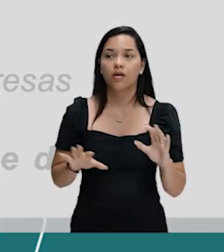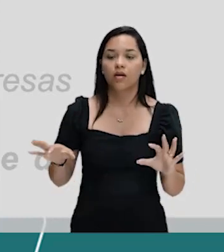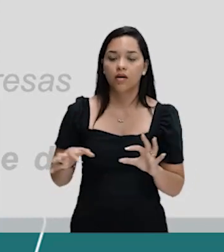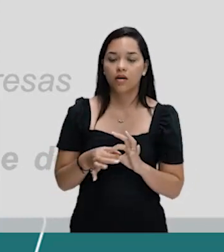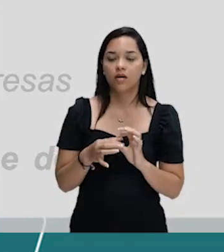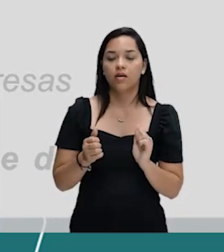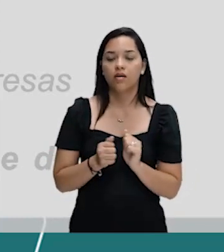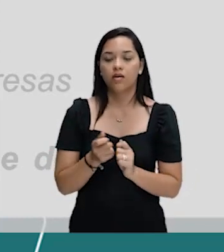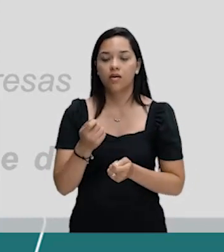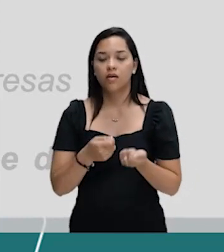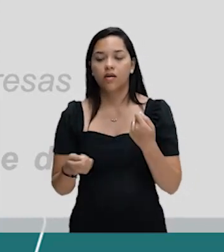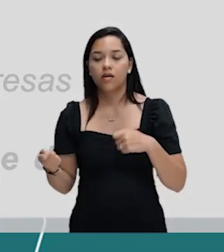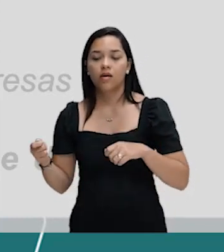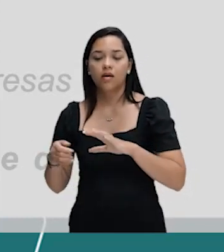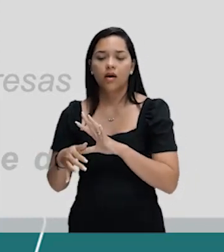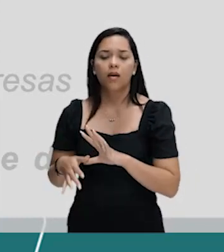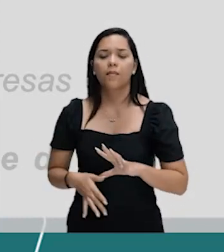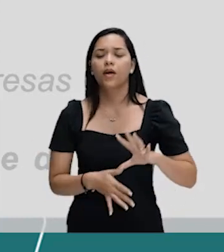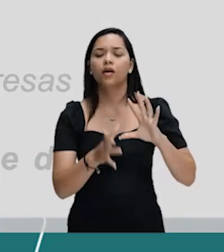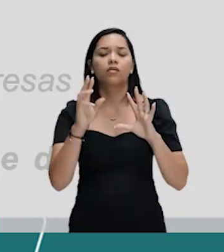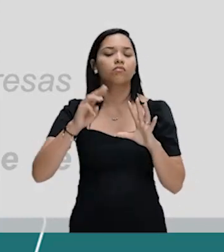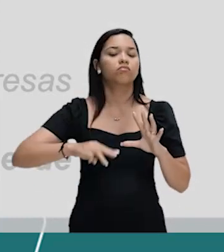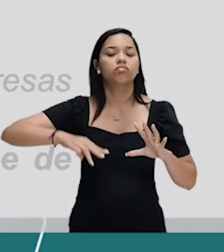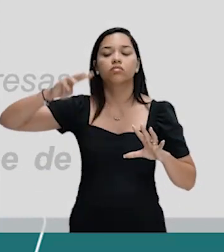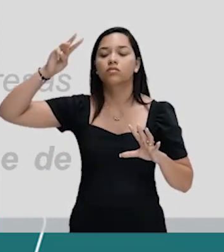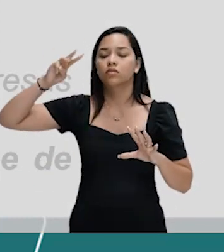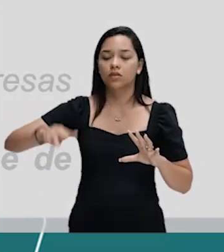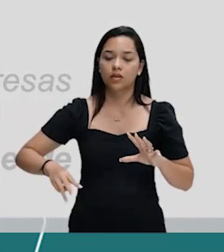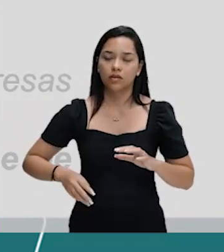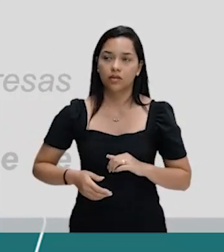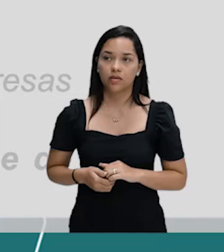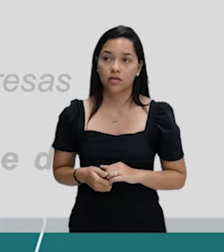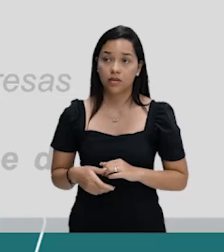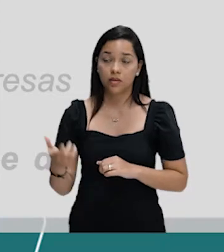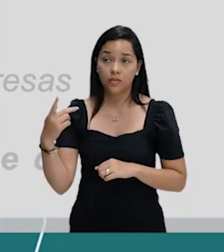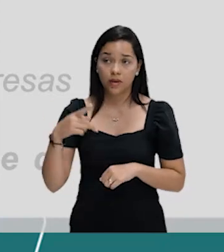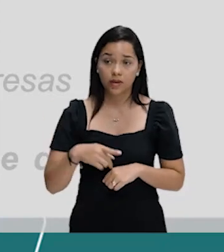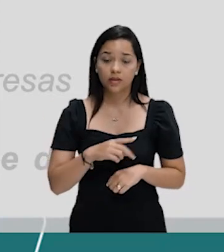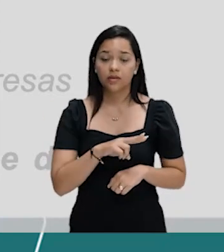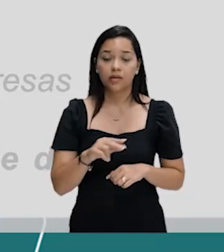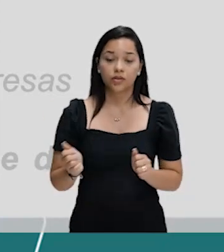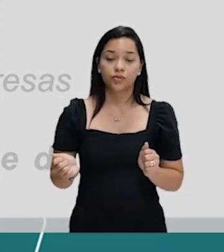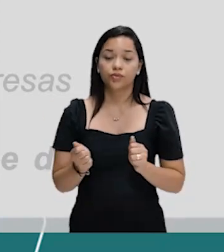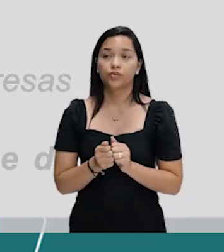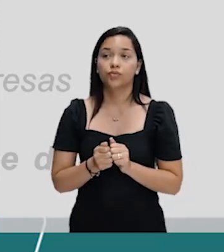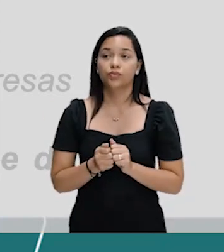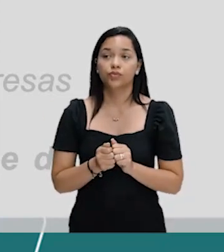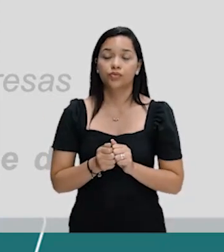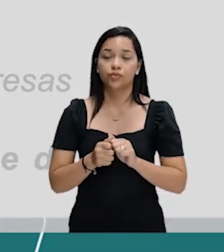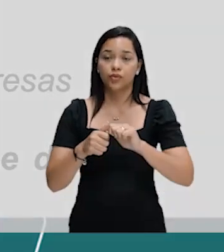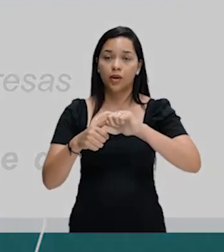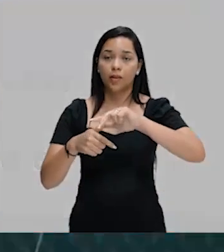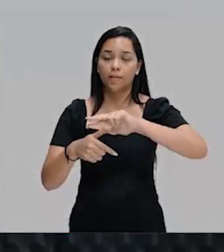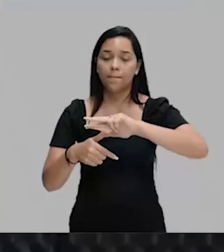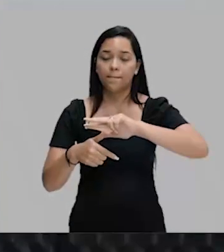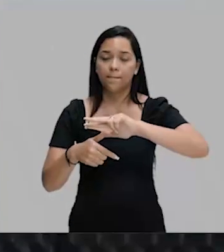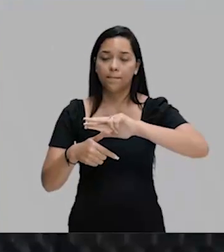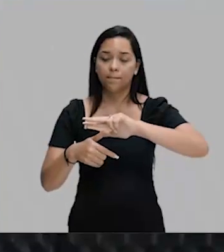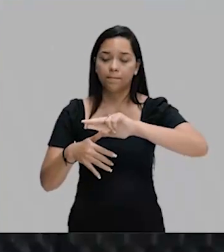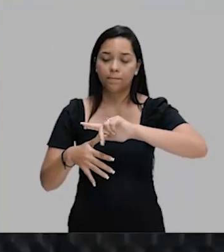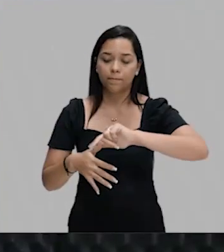Livre Comércio das Américas. Quem são os integrantes do NAFTA, Marcos? São os países que fazem parte da América do Norte,